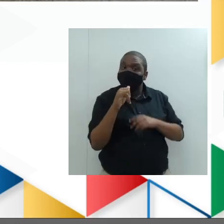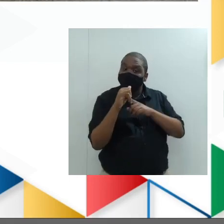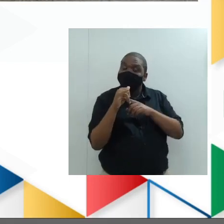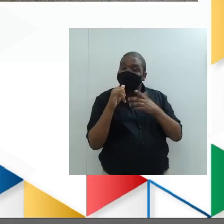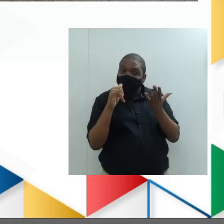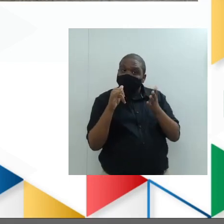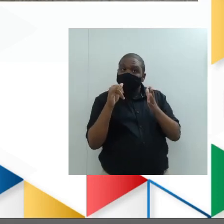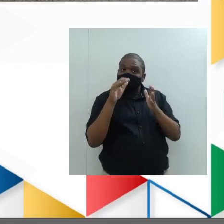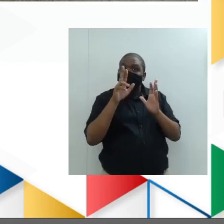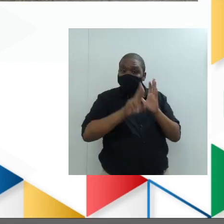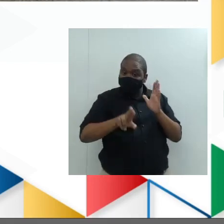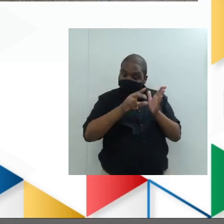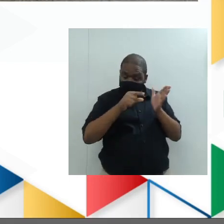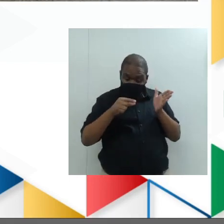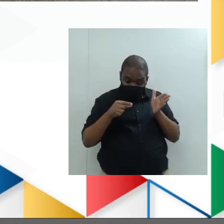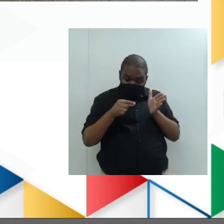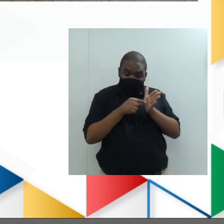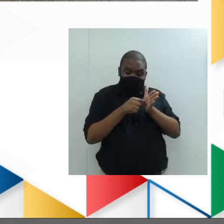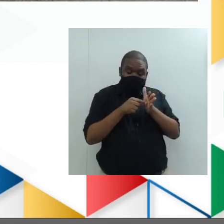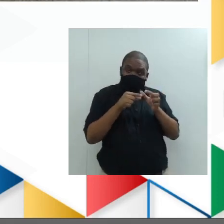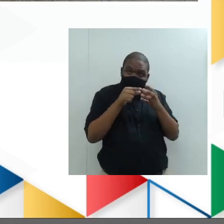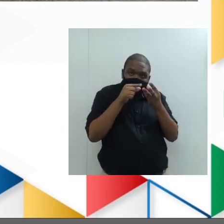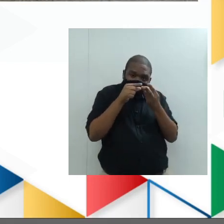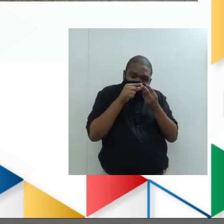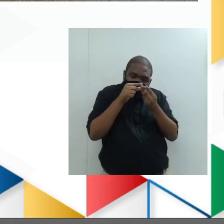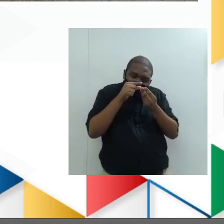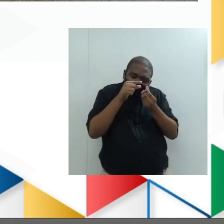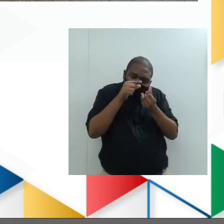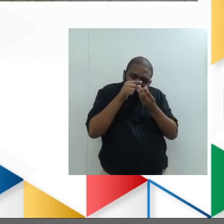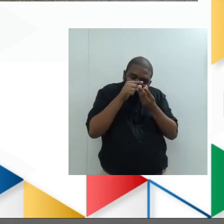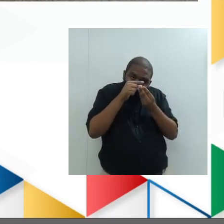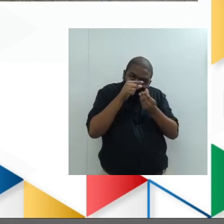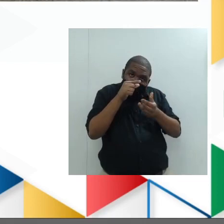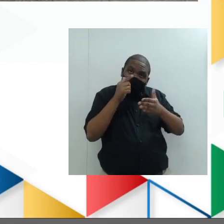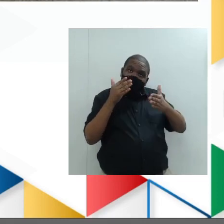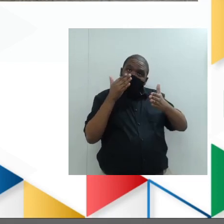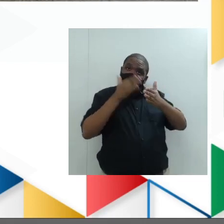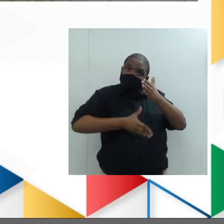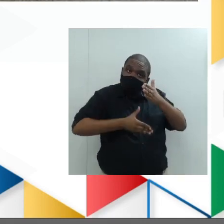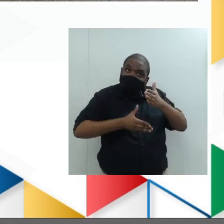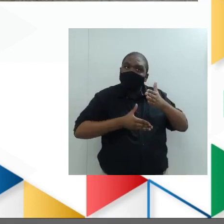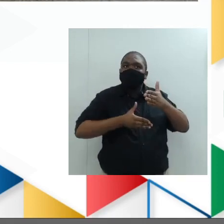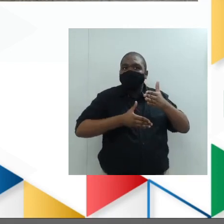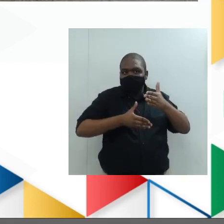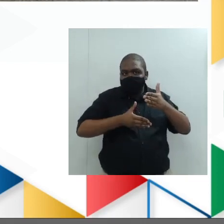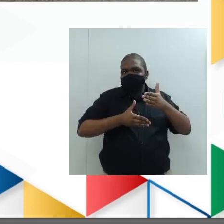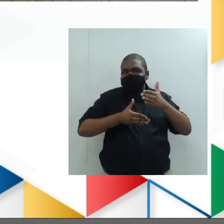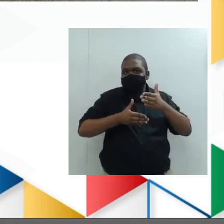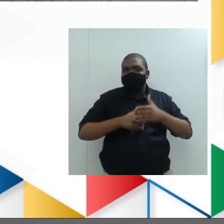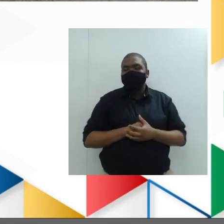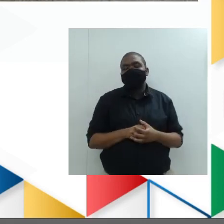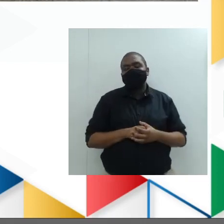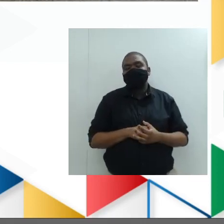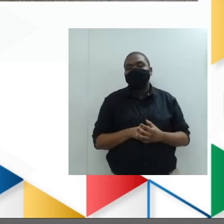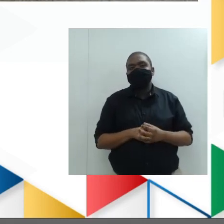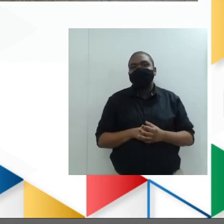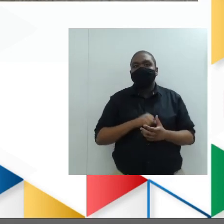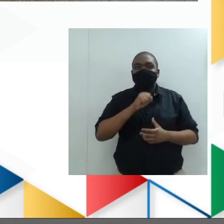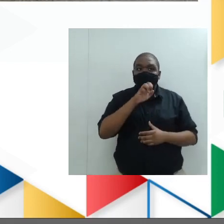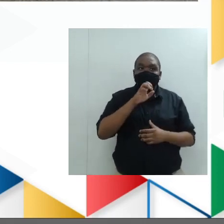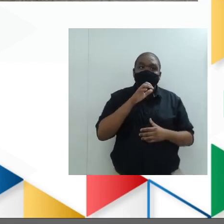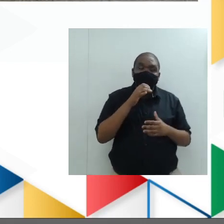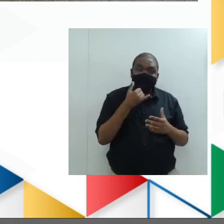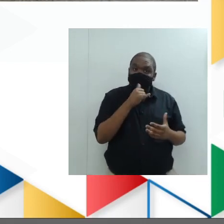ligas metálicas elas derretem, interrompendo ali o circuito. Se vai passar uma grande